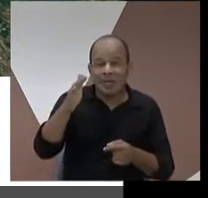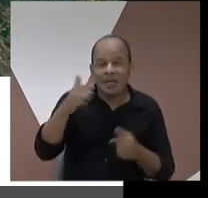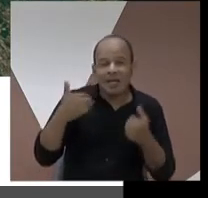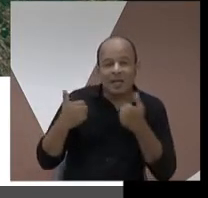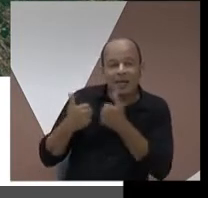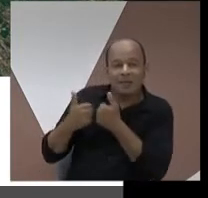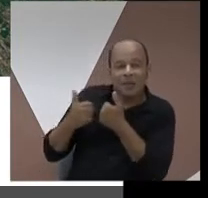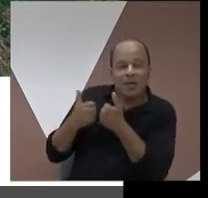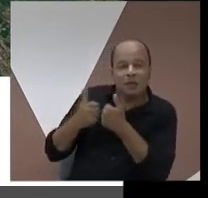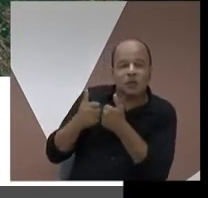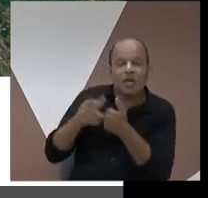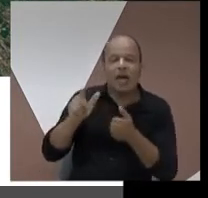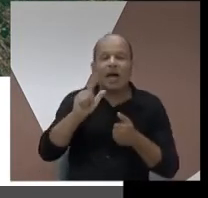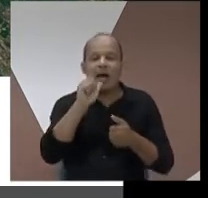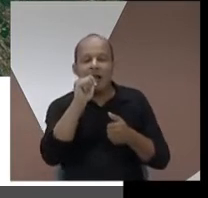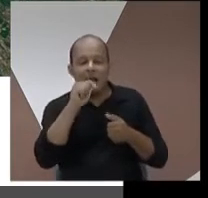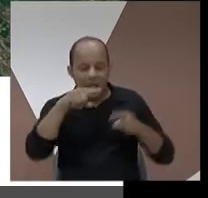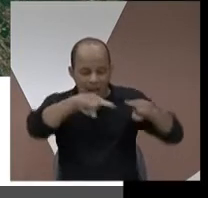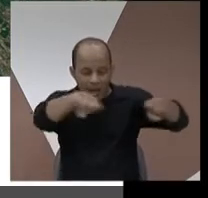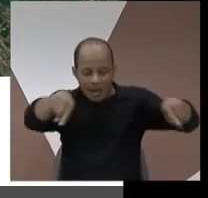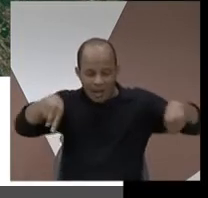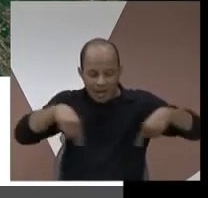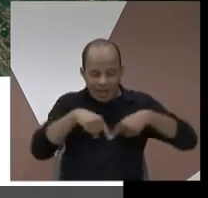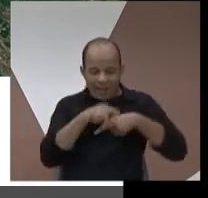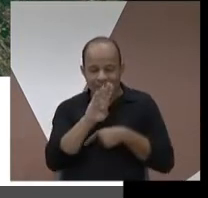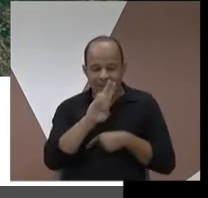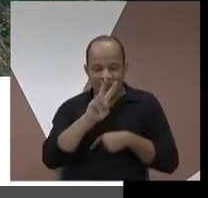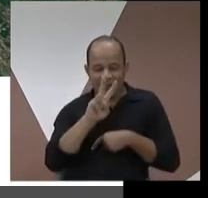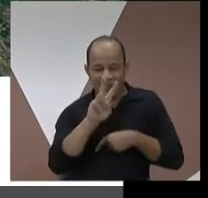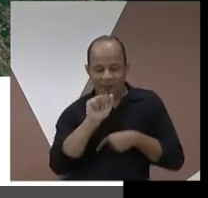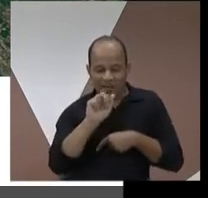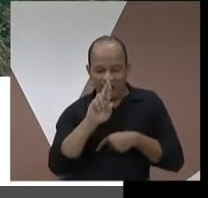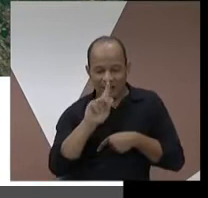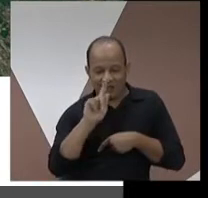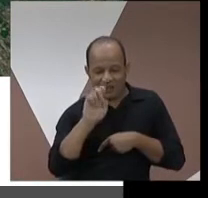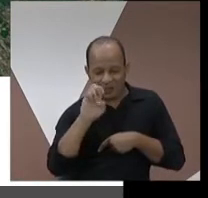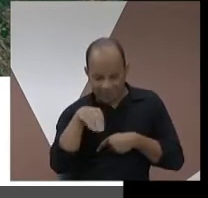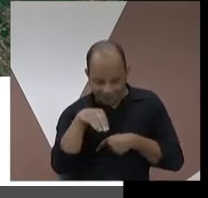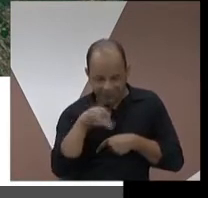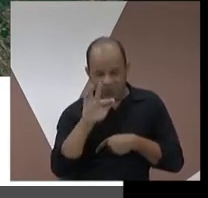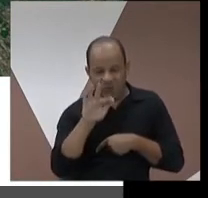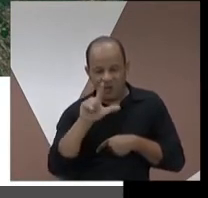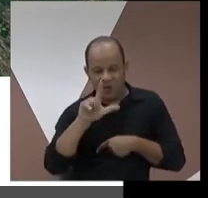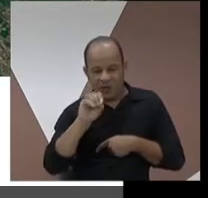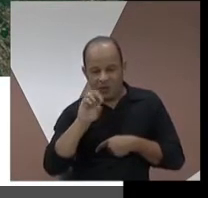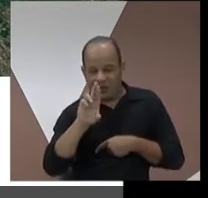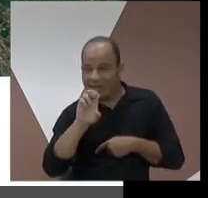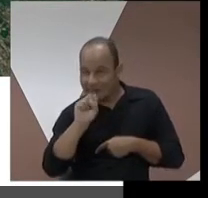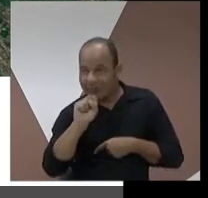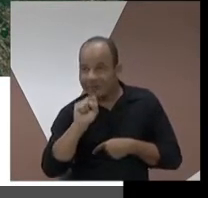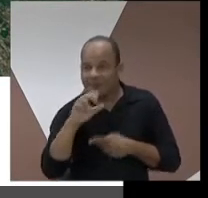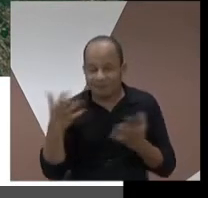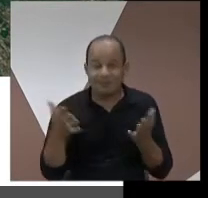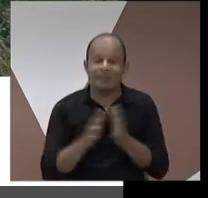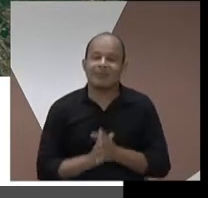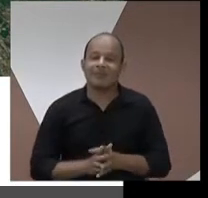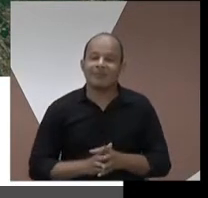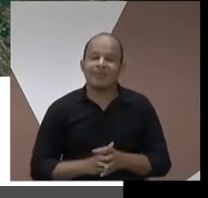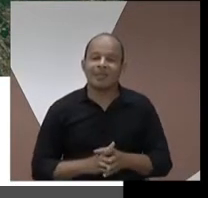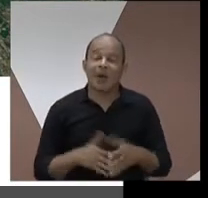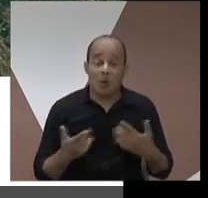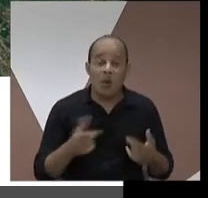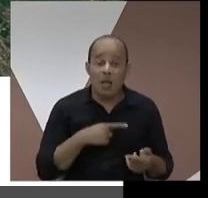Vargem das Flores, ali, né? Esse foi o traçado que nos foi fornecido, e depois ele conecta de volta e os dois traçados passam a